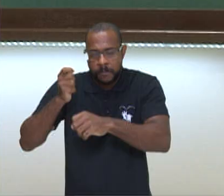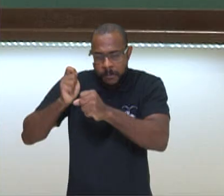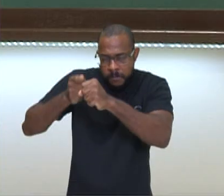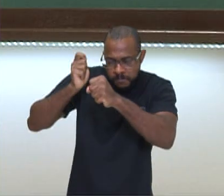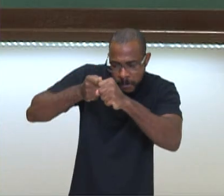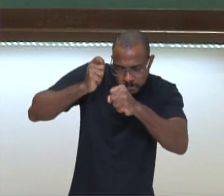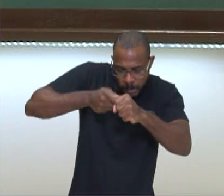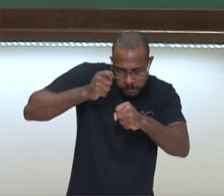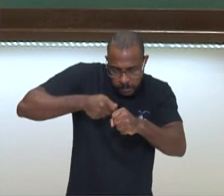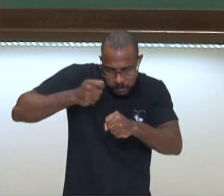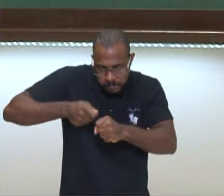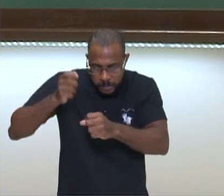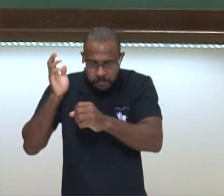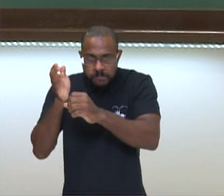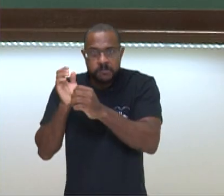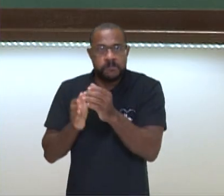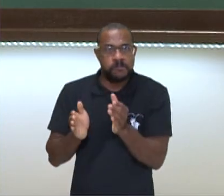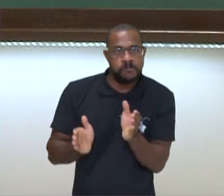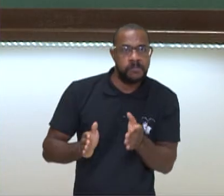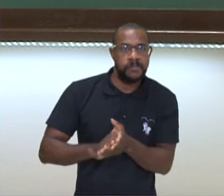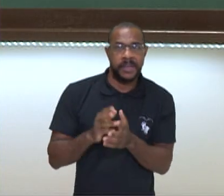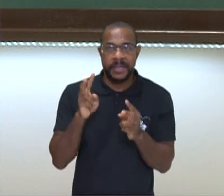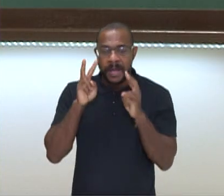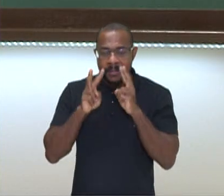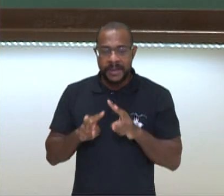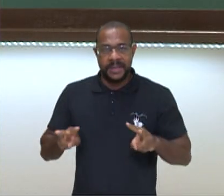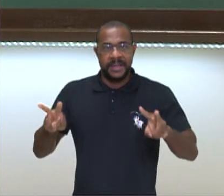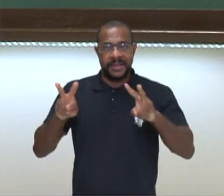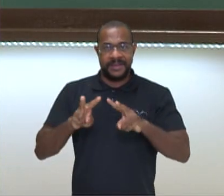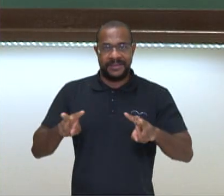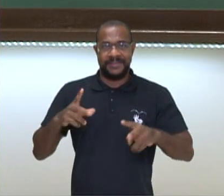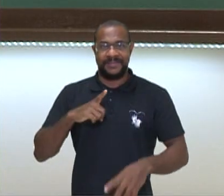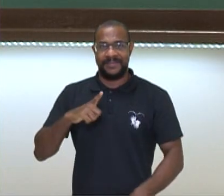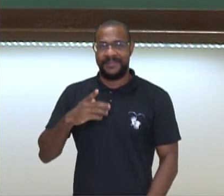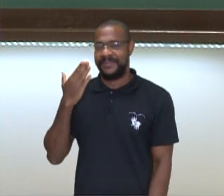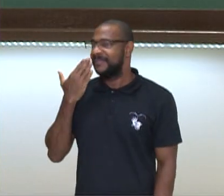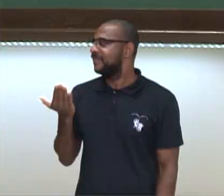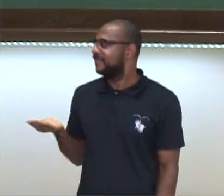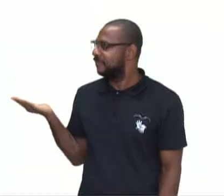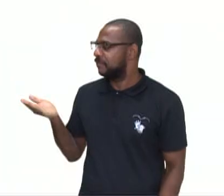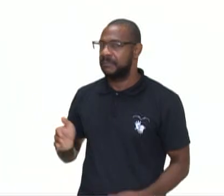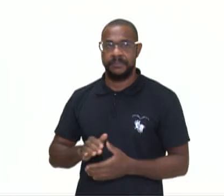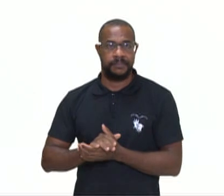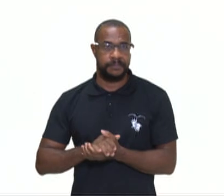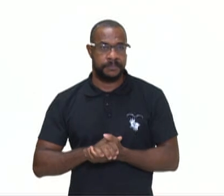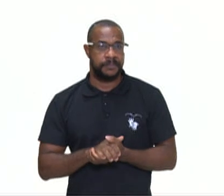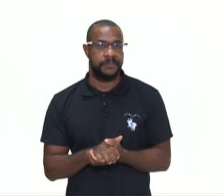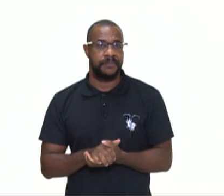coisa. Até para você ter uma visão do que seria isso. Então, vamos ao poema.